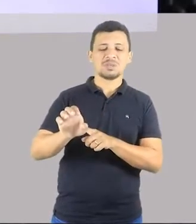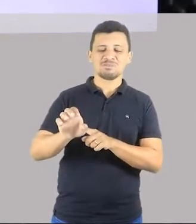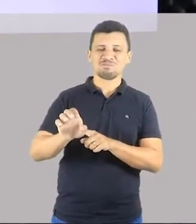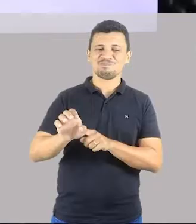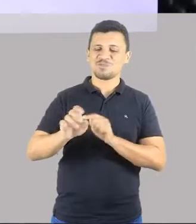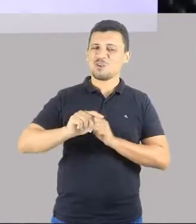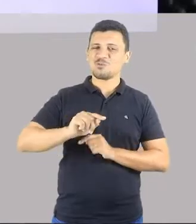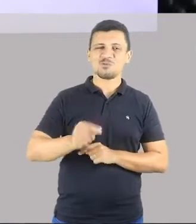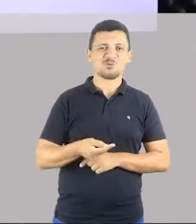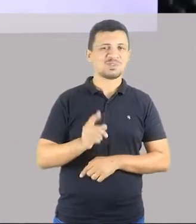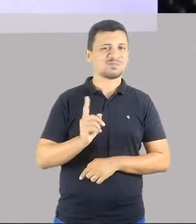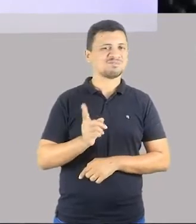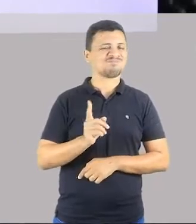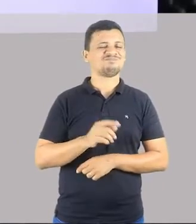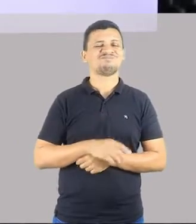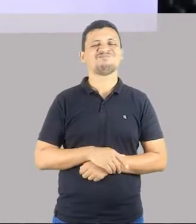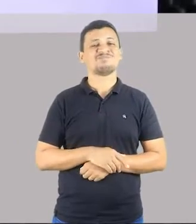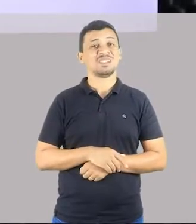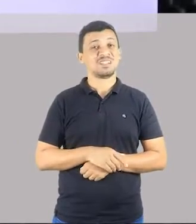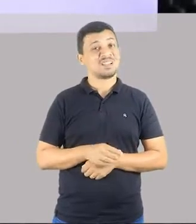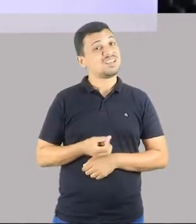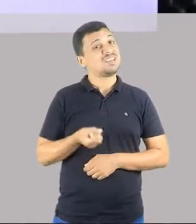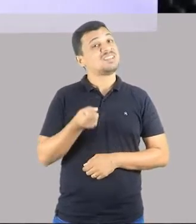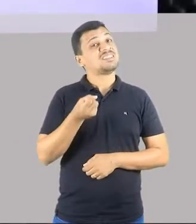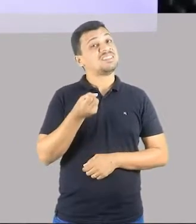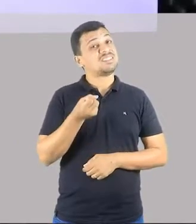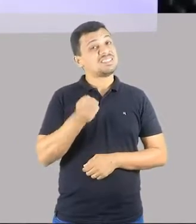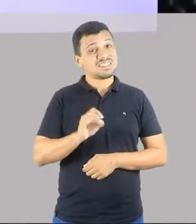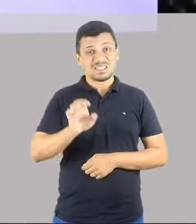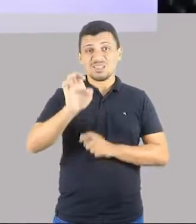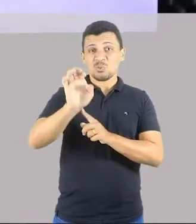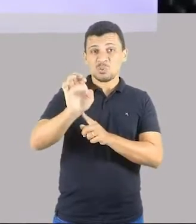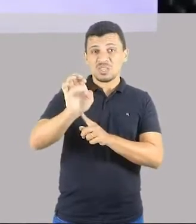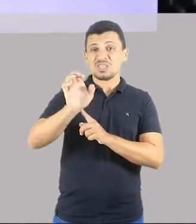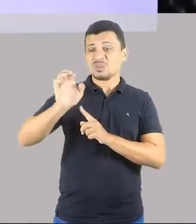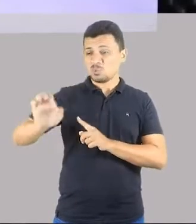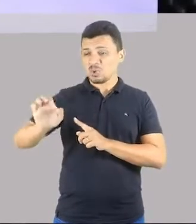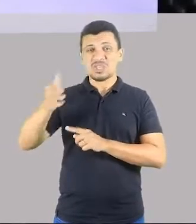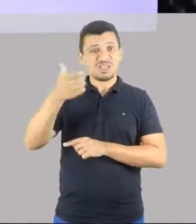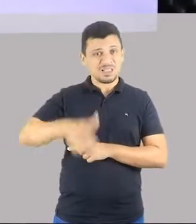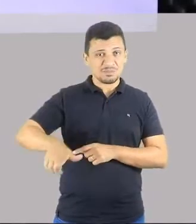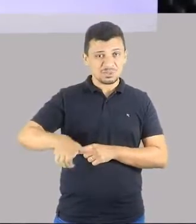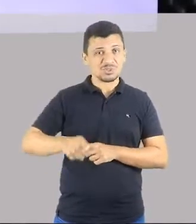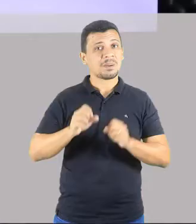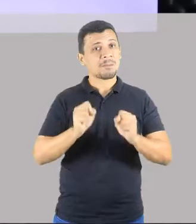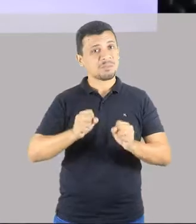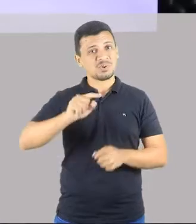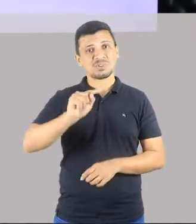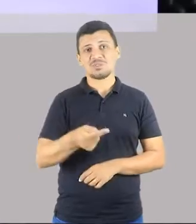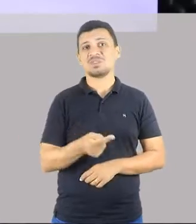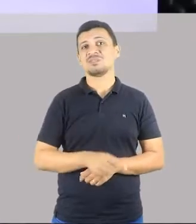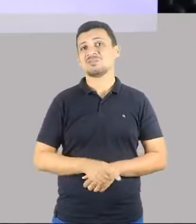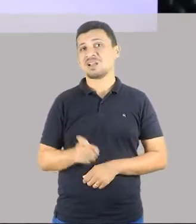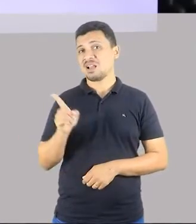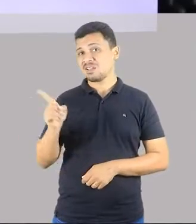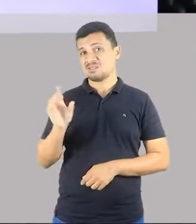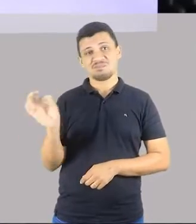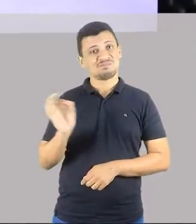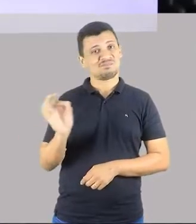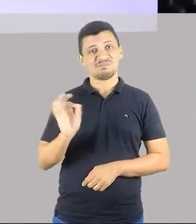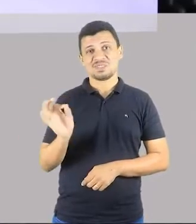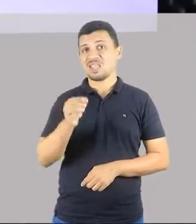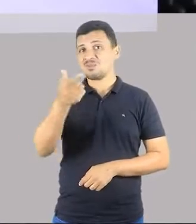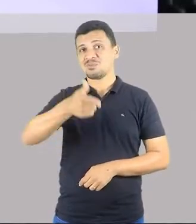a vírgula, a não ser que ele venha repetido. Ali eu tenho I, ele não está repetido. Então, essa